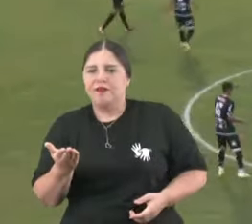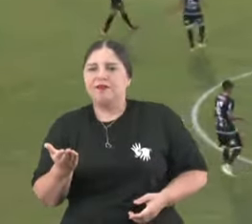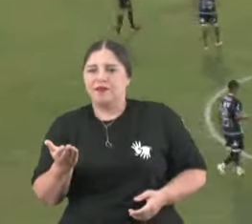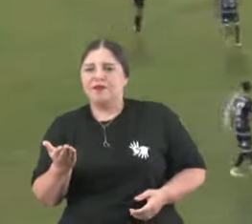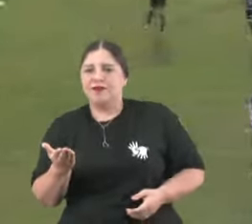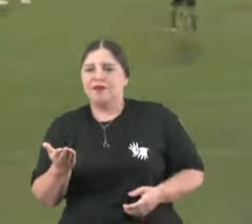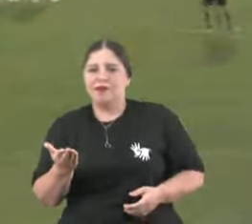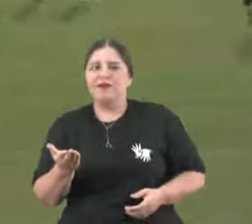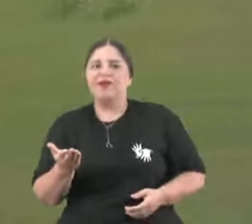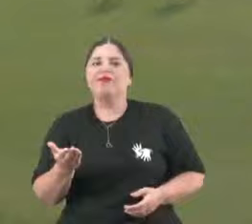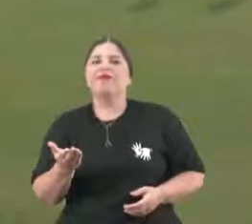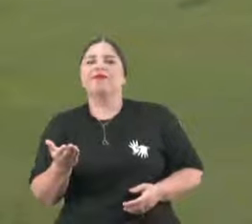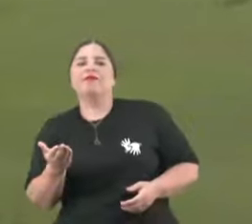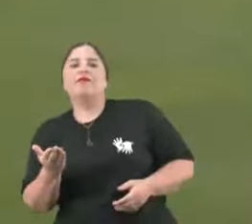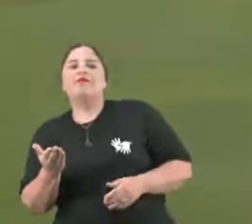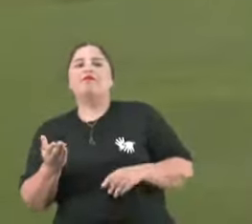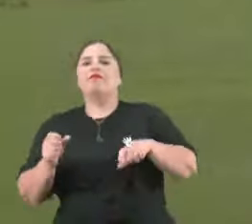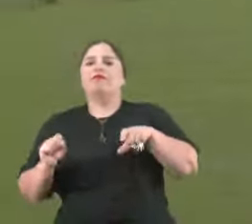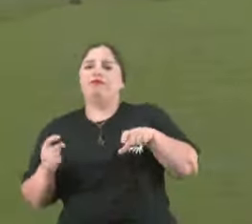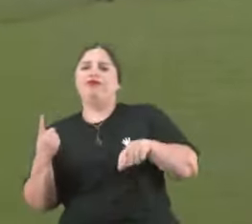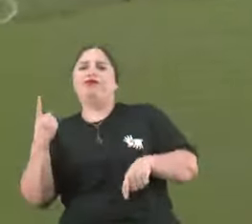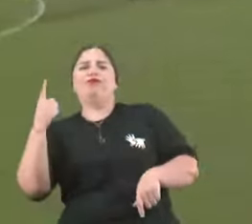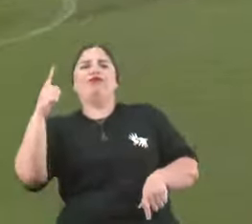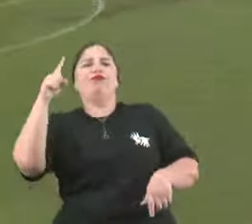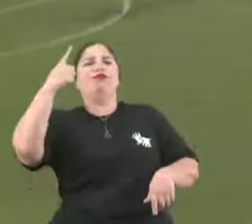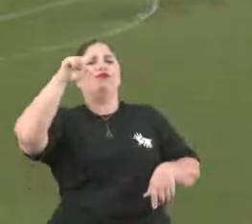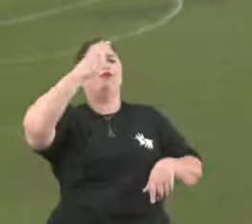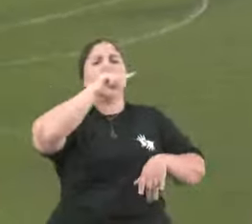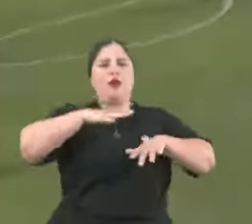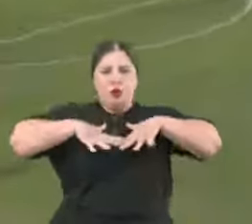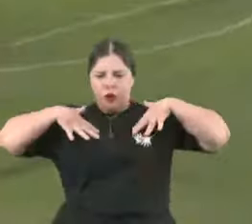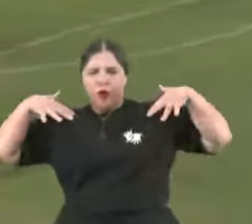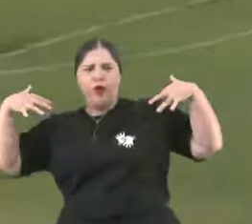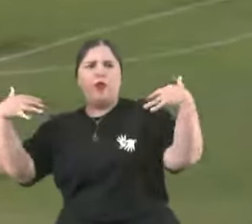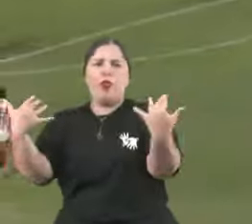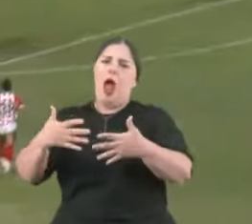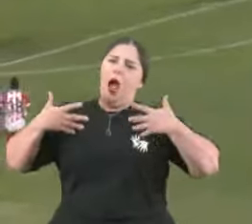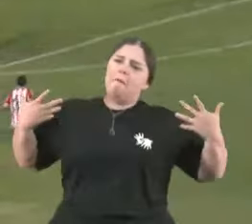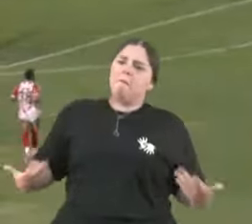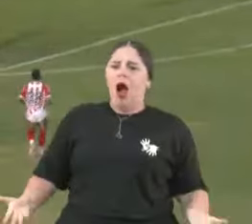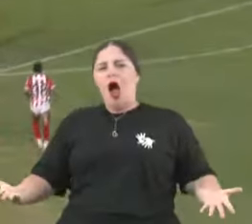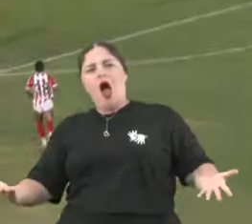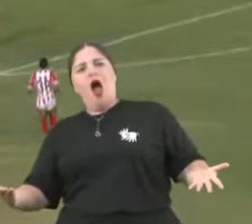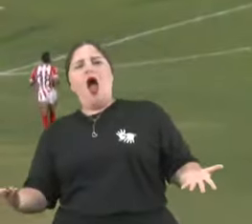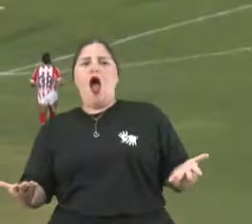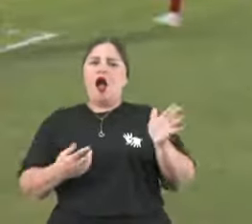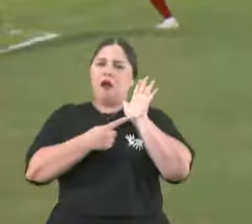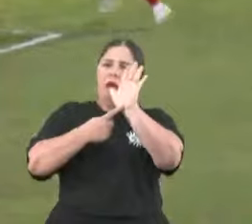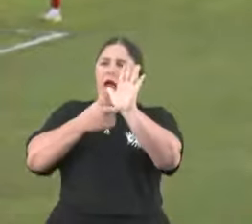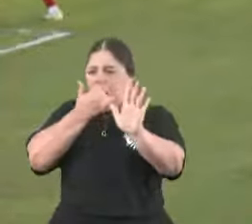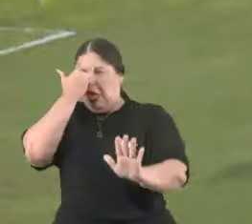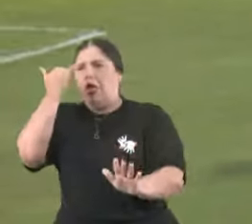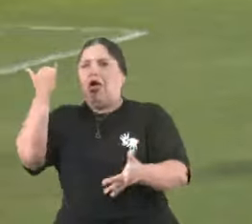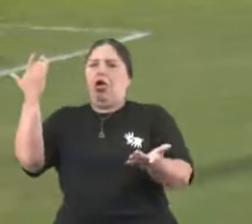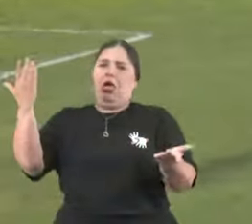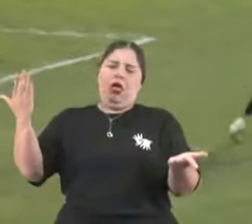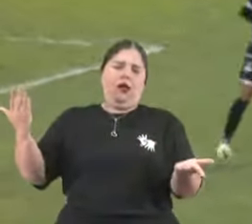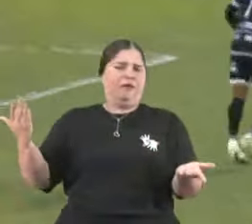Depois Nossa. Ele vai reclamar com o diretor, né? É. Mostrou a minha furada. Meu drible mostrou, não meu mostrou, drible. Né? É.